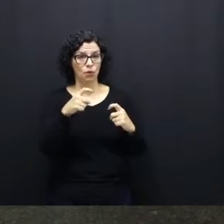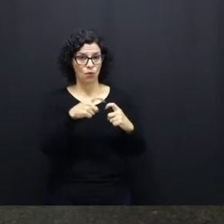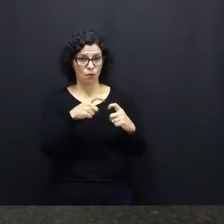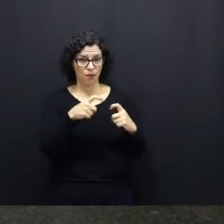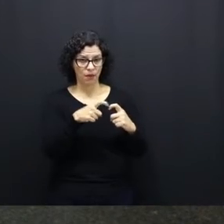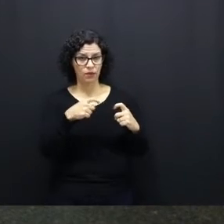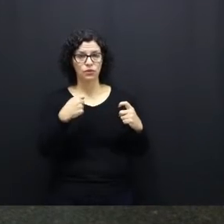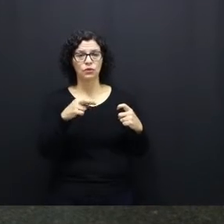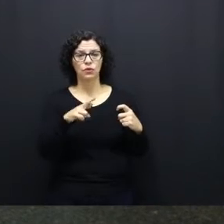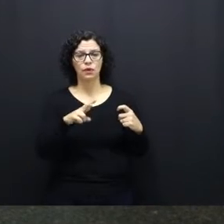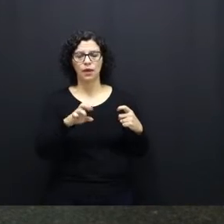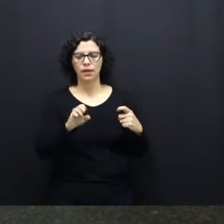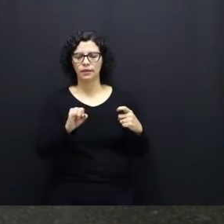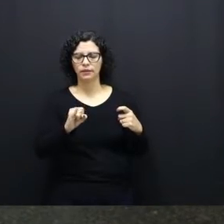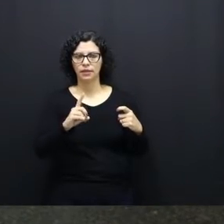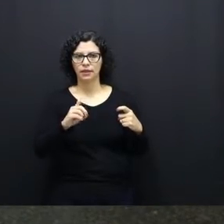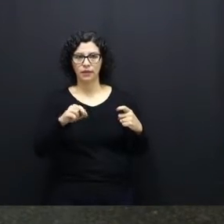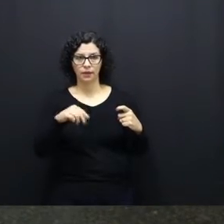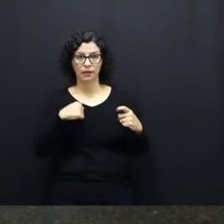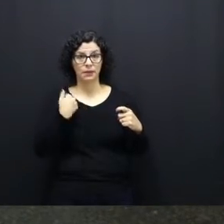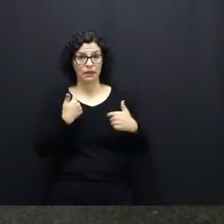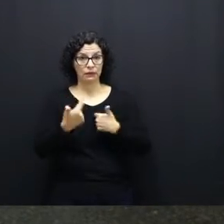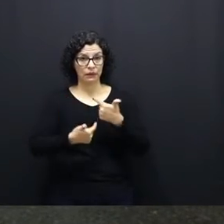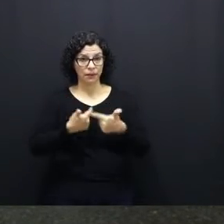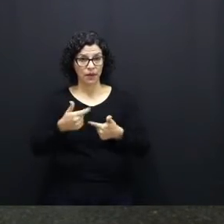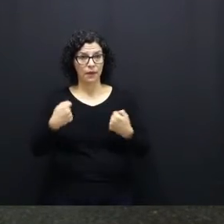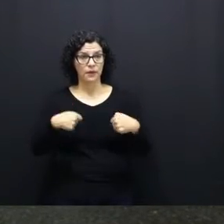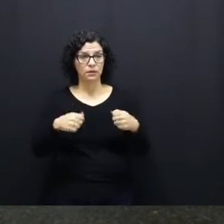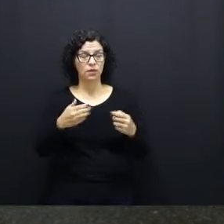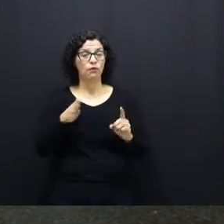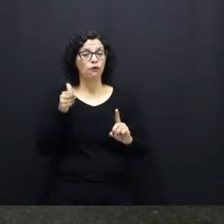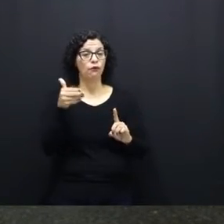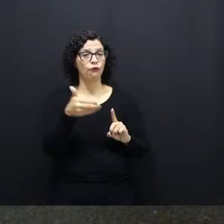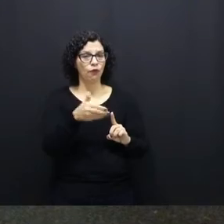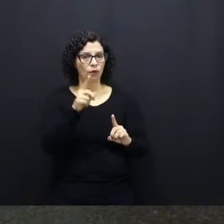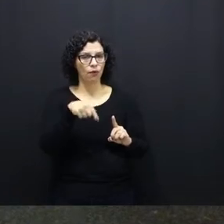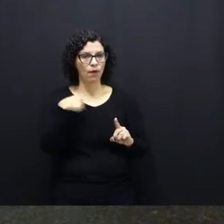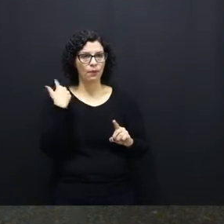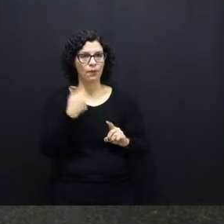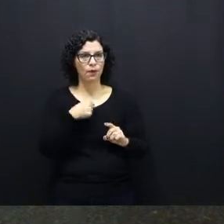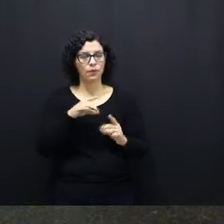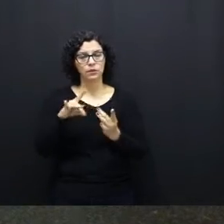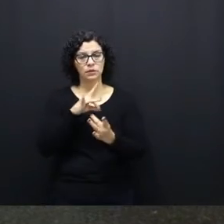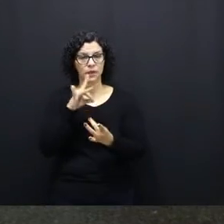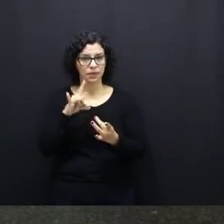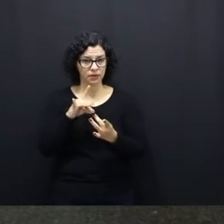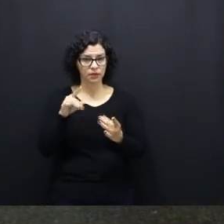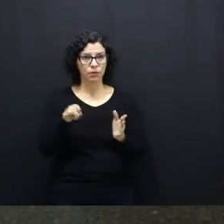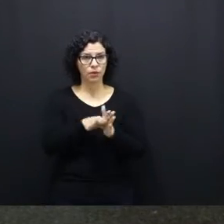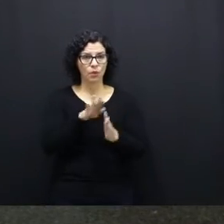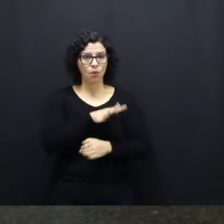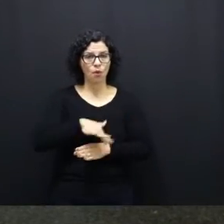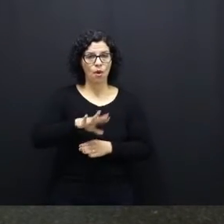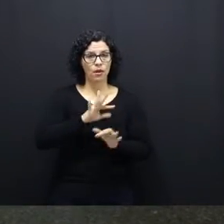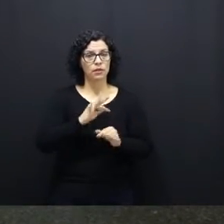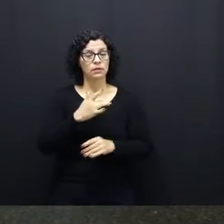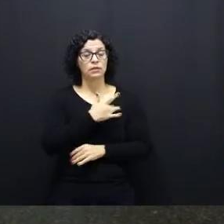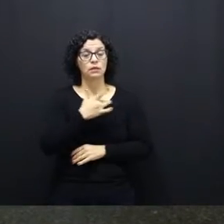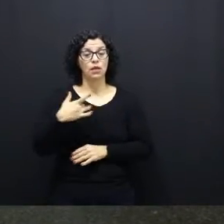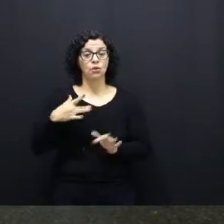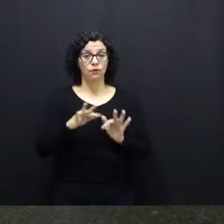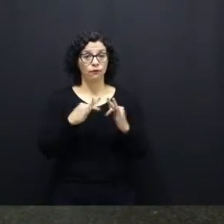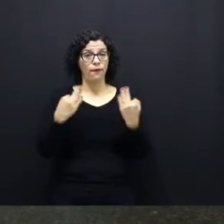médico residente ele precisa estar trabalhando com o viés de uma especialização voltada à saúde da família